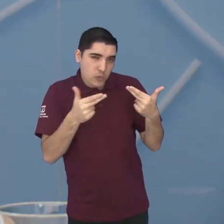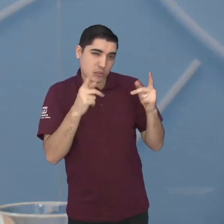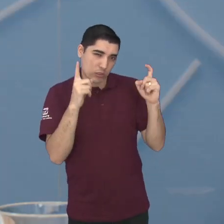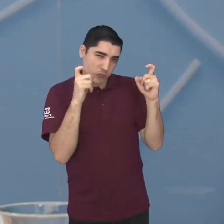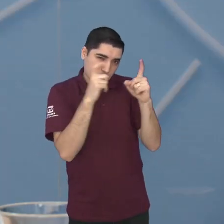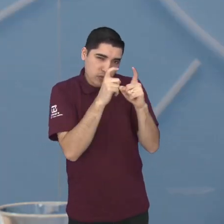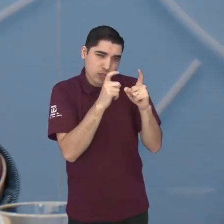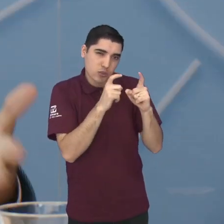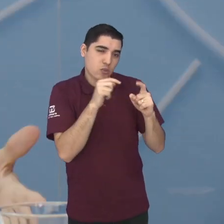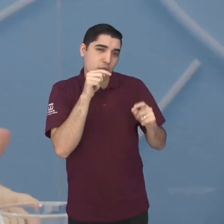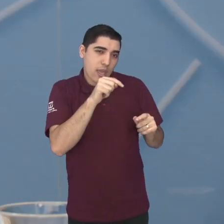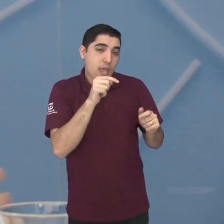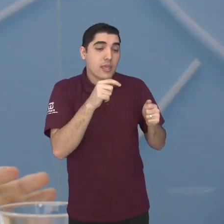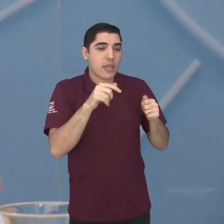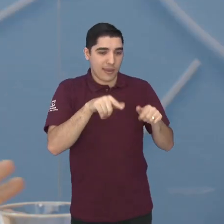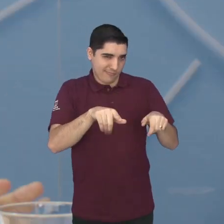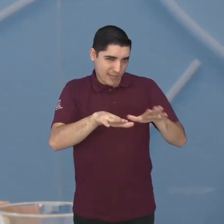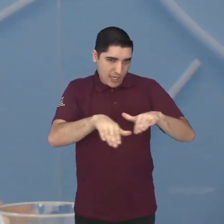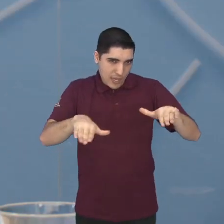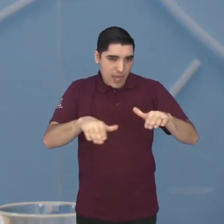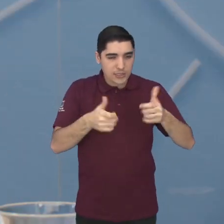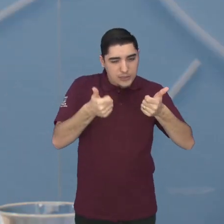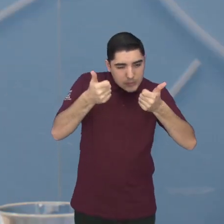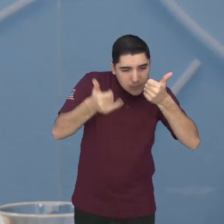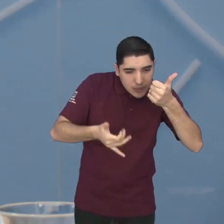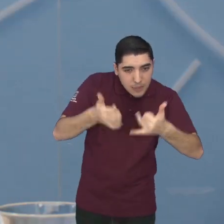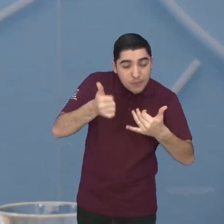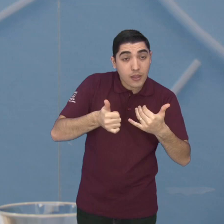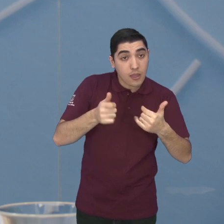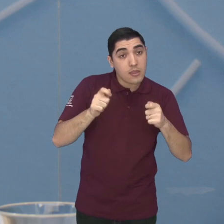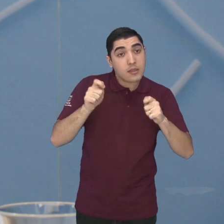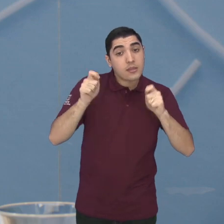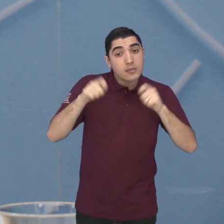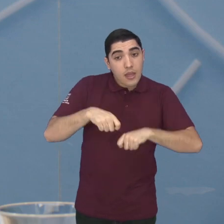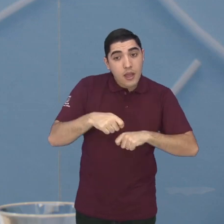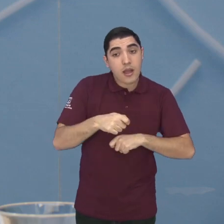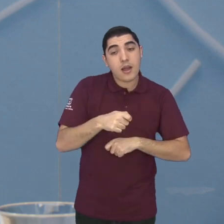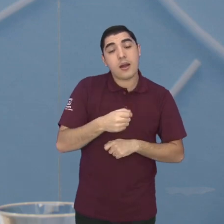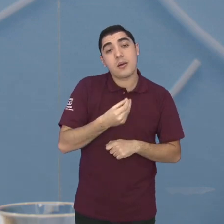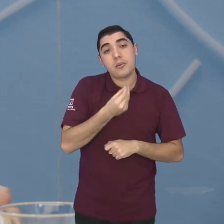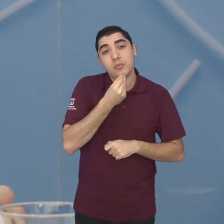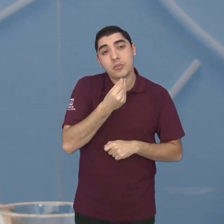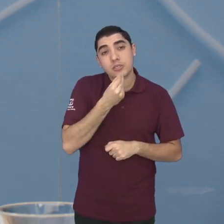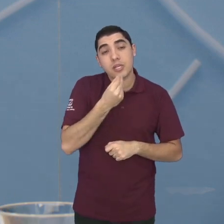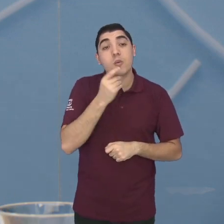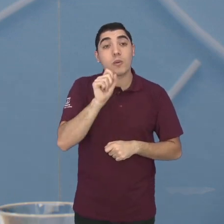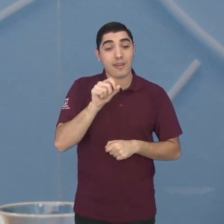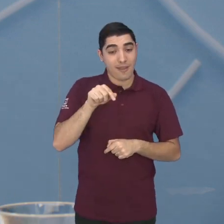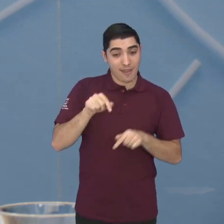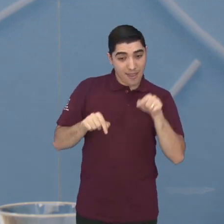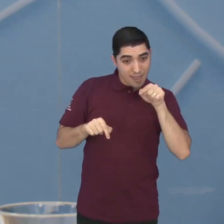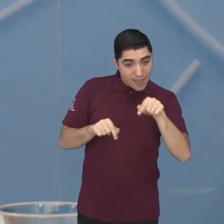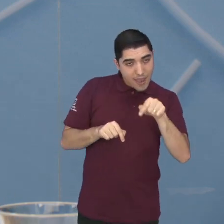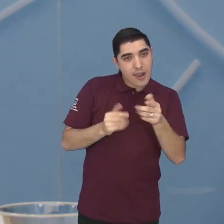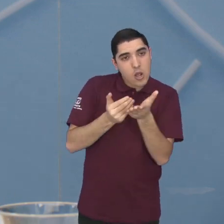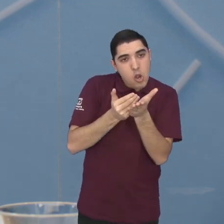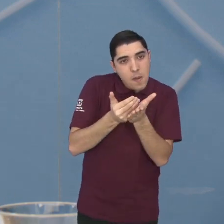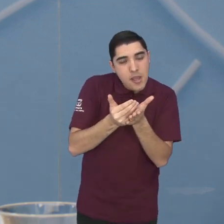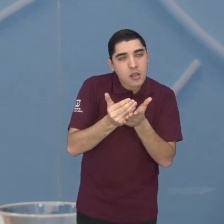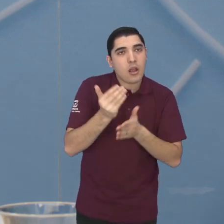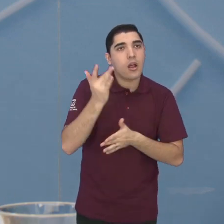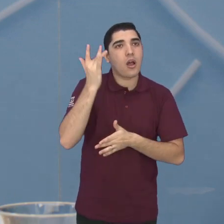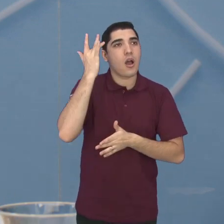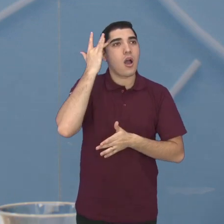questões delicadas, claro, dentro de uma interface infantil, vamos dizer assim, né, possibilita com que o sujeito vá amadurecendo, né,